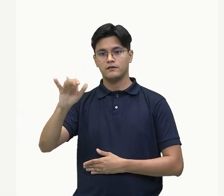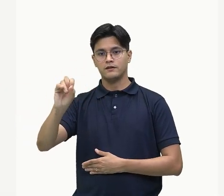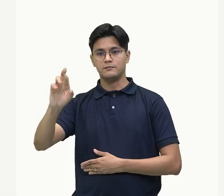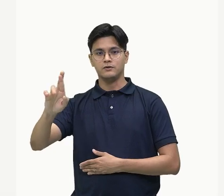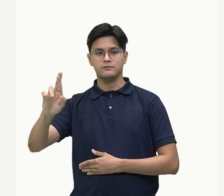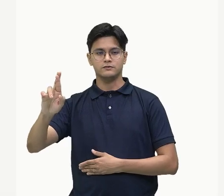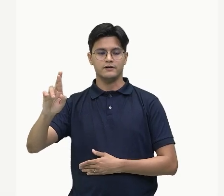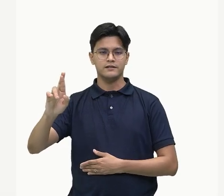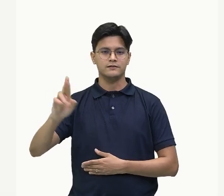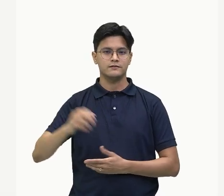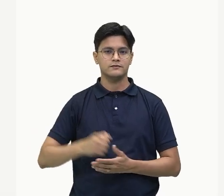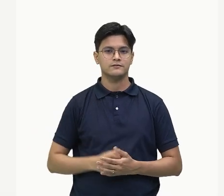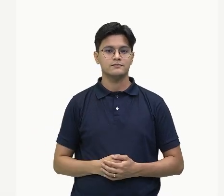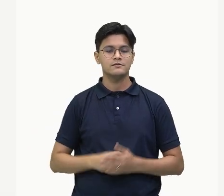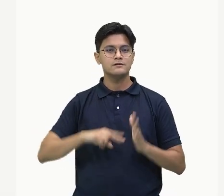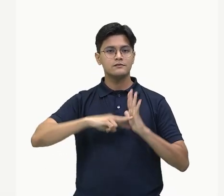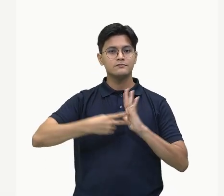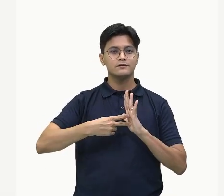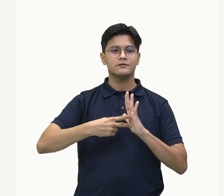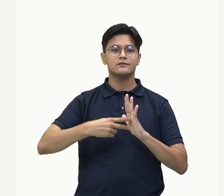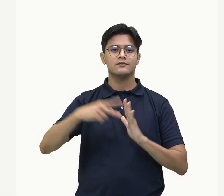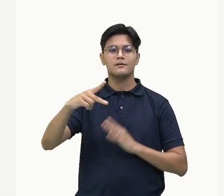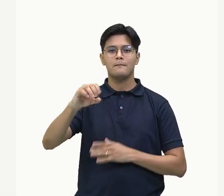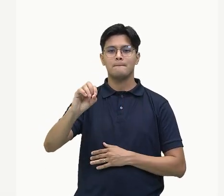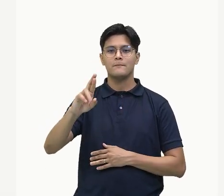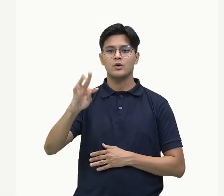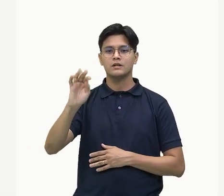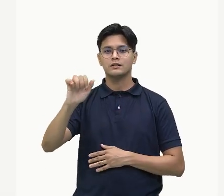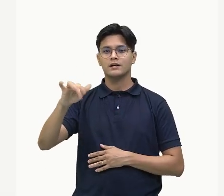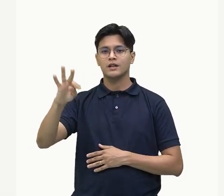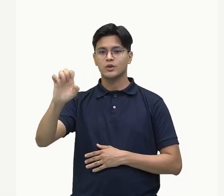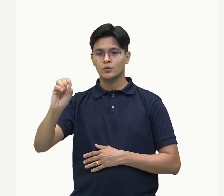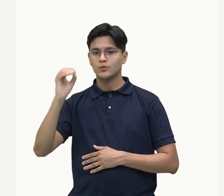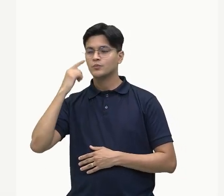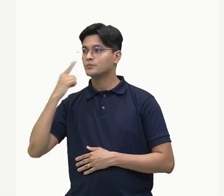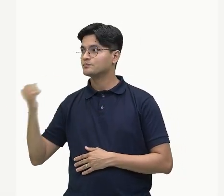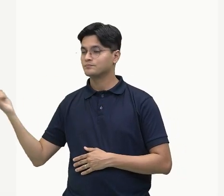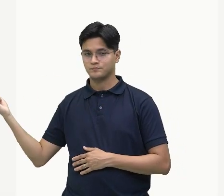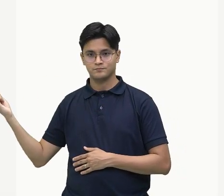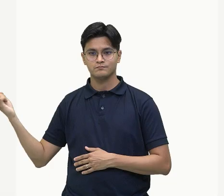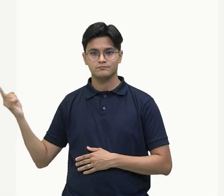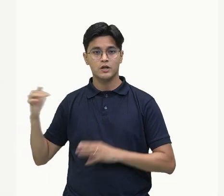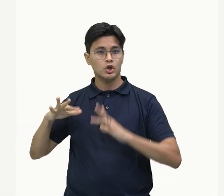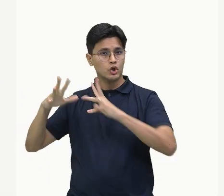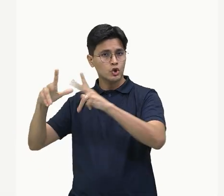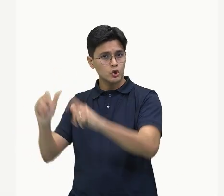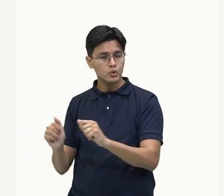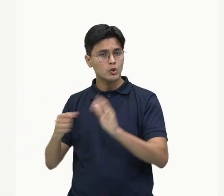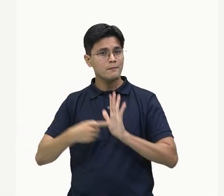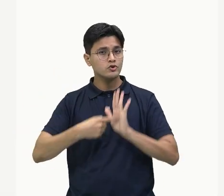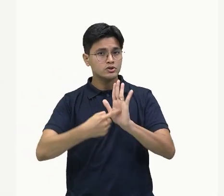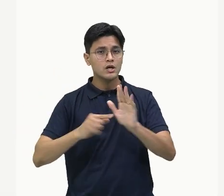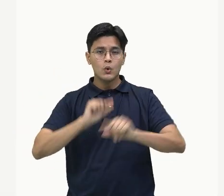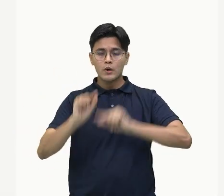dentro do contexto onde elas estão inseridas. Mostrar essa ideia de causa e efeito. Therefore, portanto,